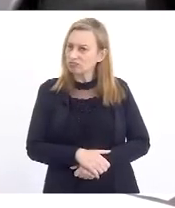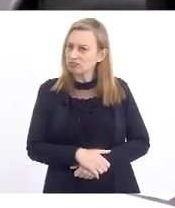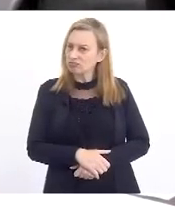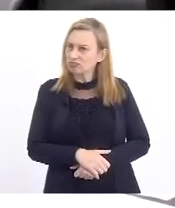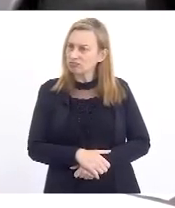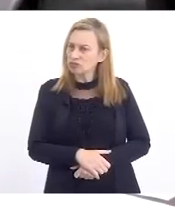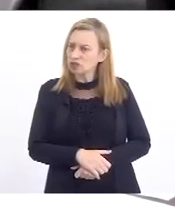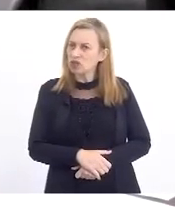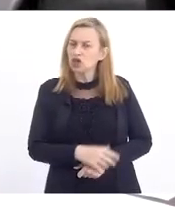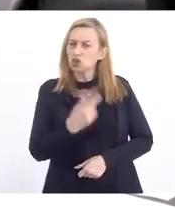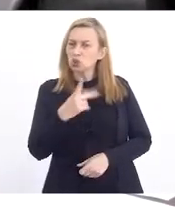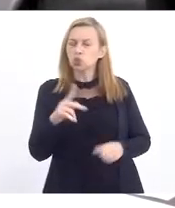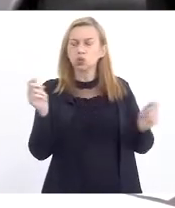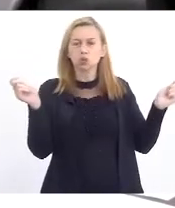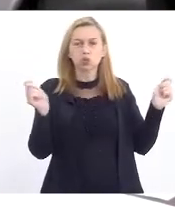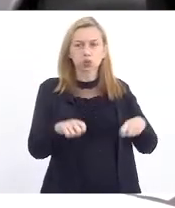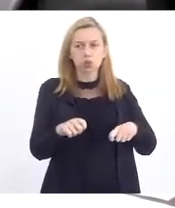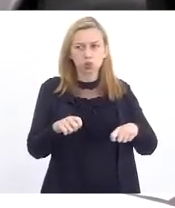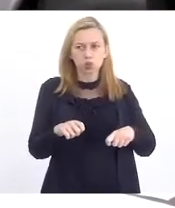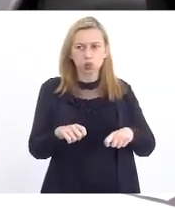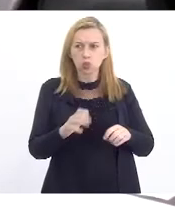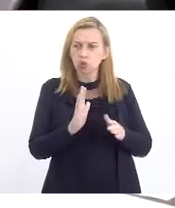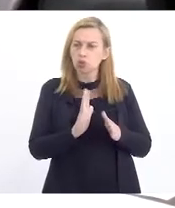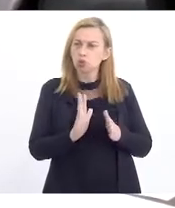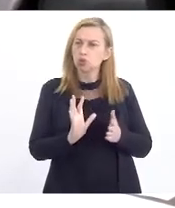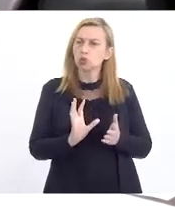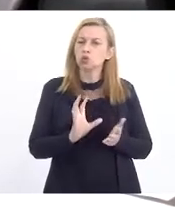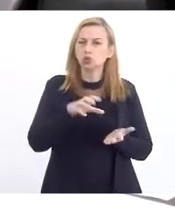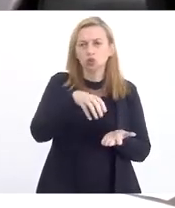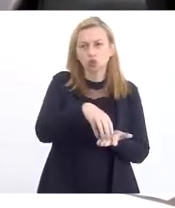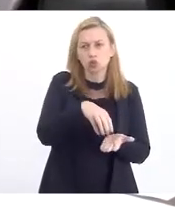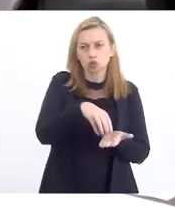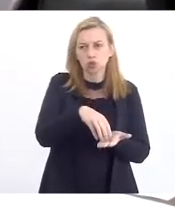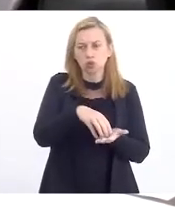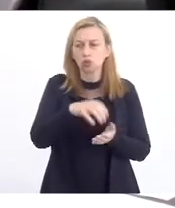na sua competência de órgão ambiental,